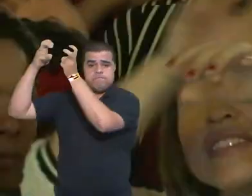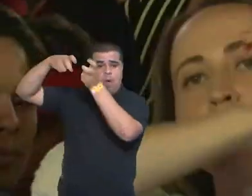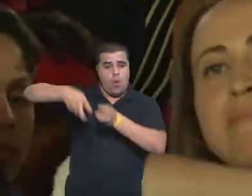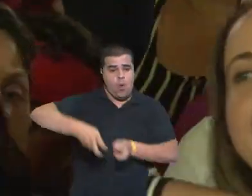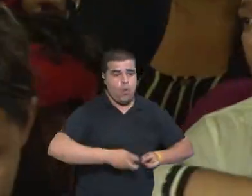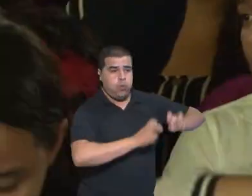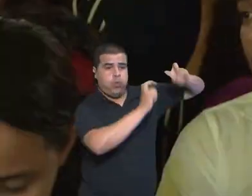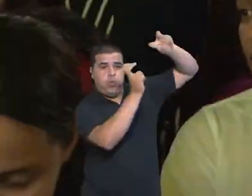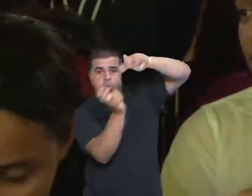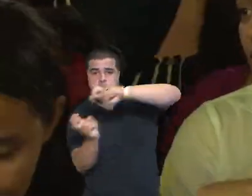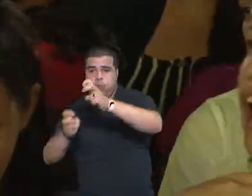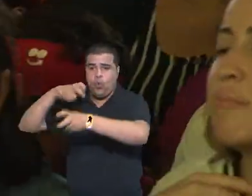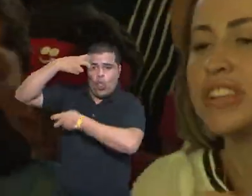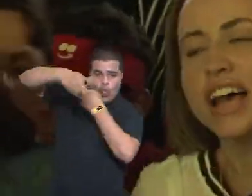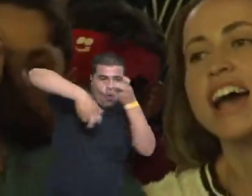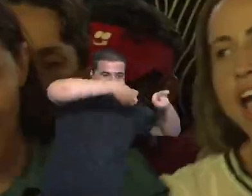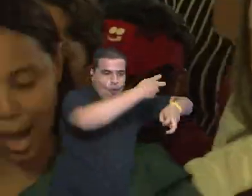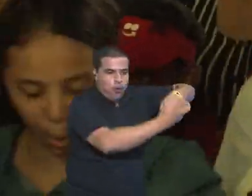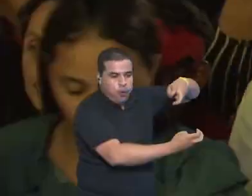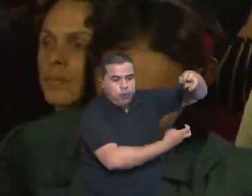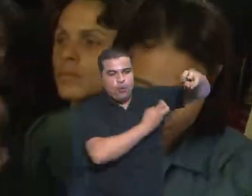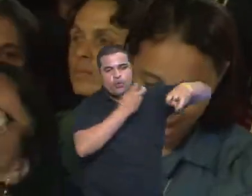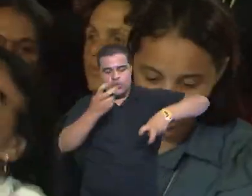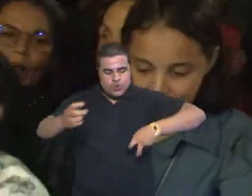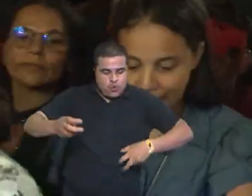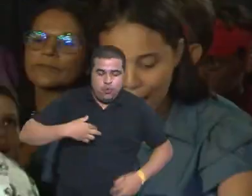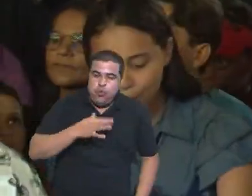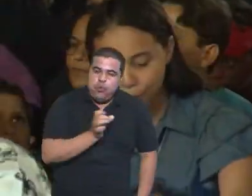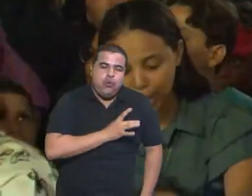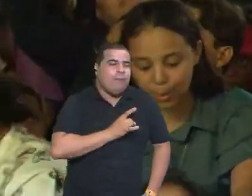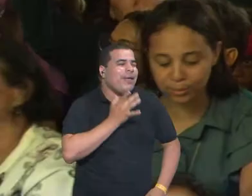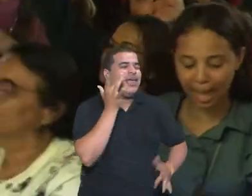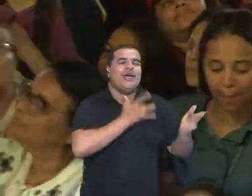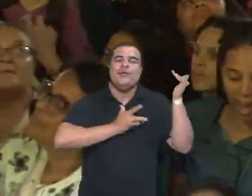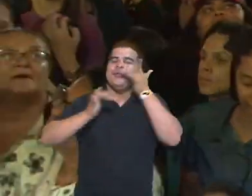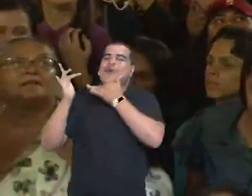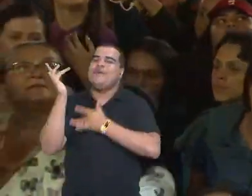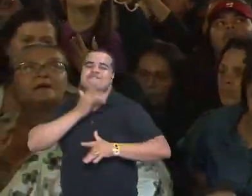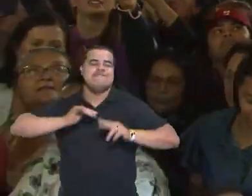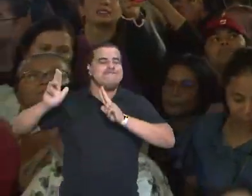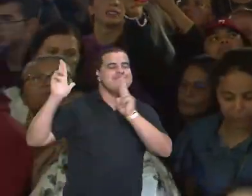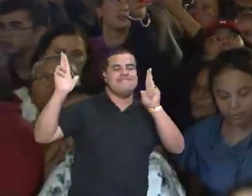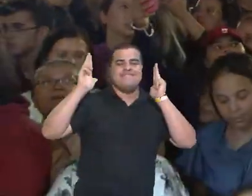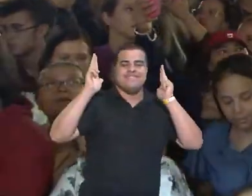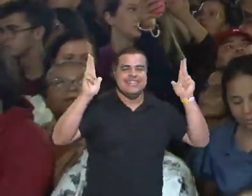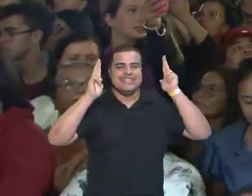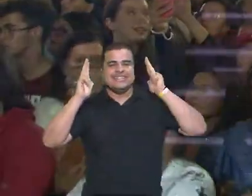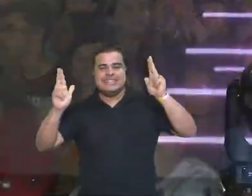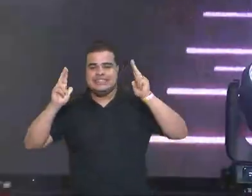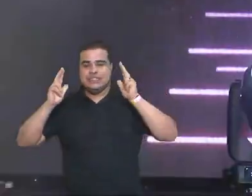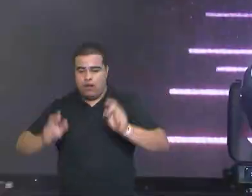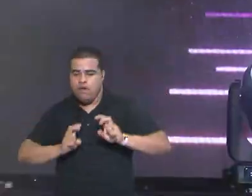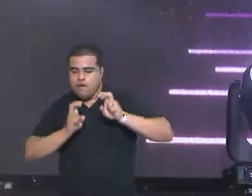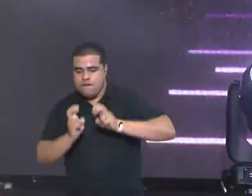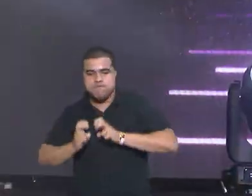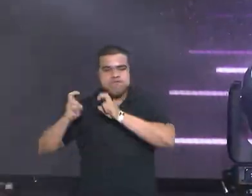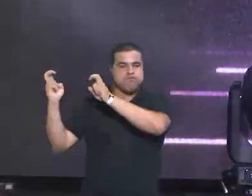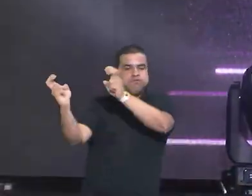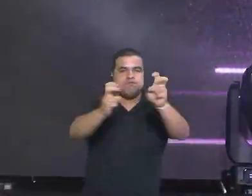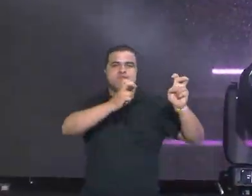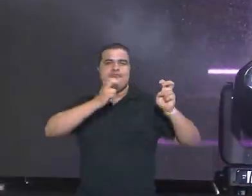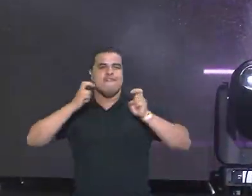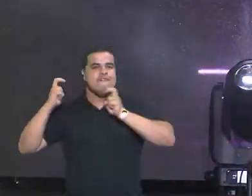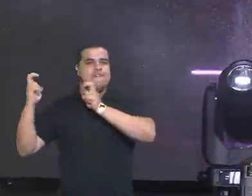de cabeça para baixo na montanha russa dá um frio na barriga curto a cada instante